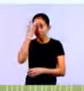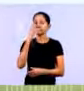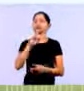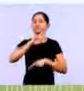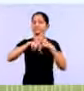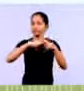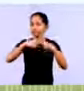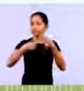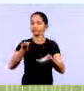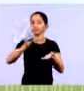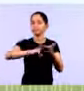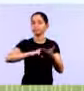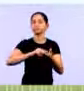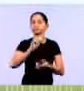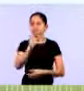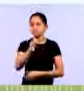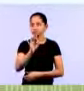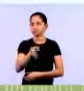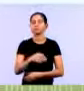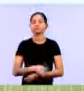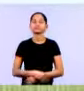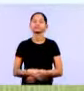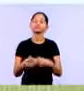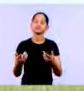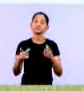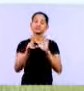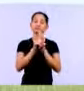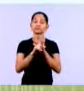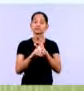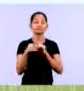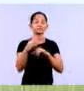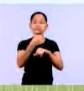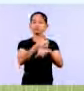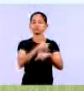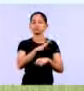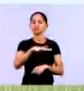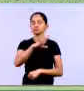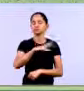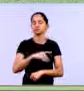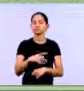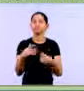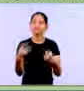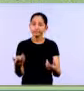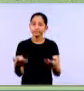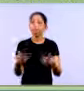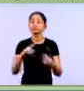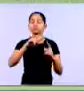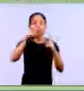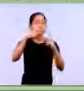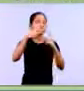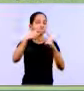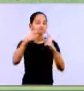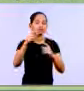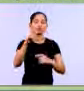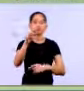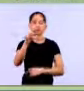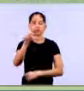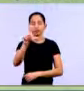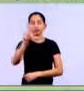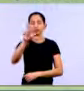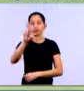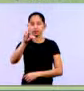a ser aplicadas. Essa é a principal inovação da Lei de Responsabilidade Fiscal. Portanto, os objetivos da LRF